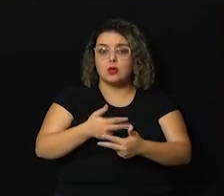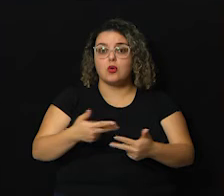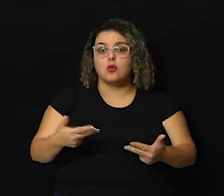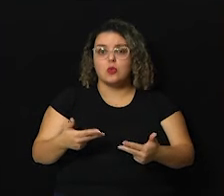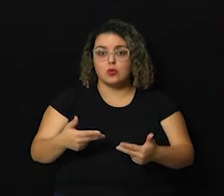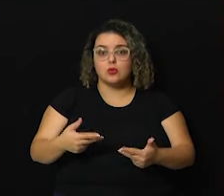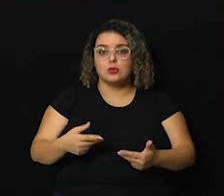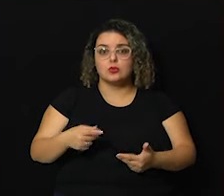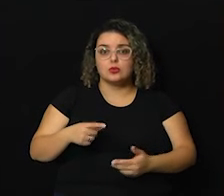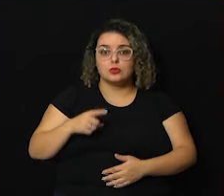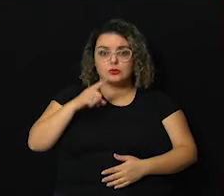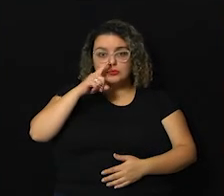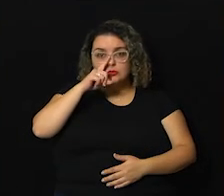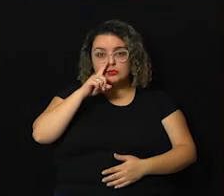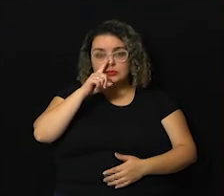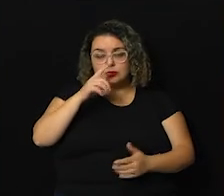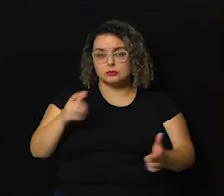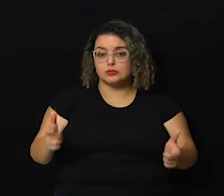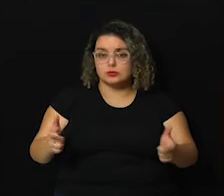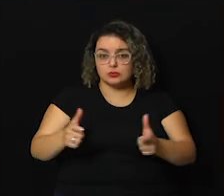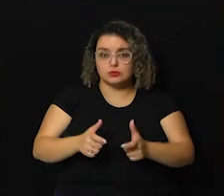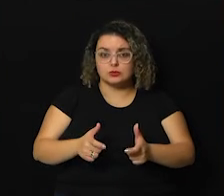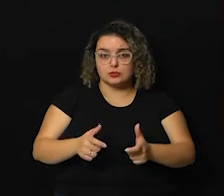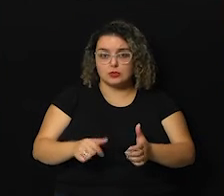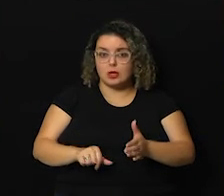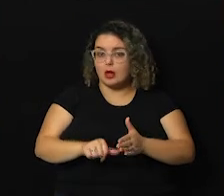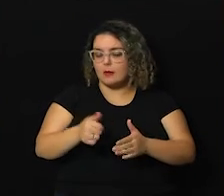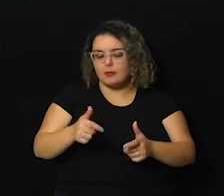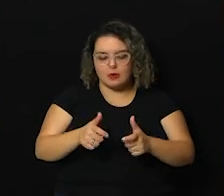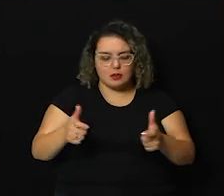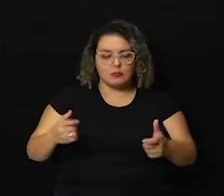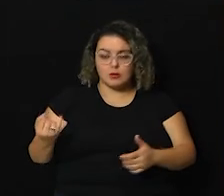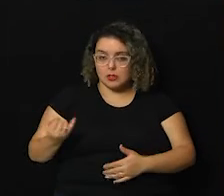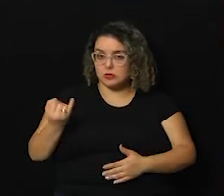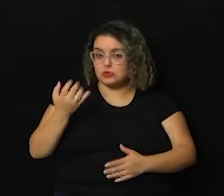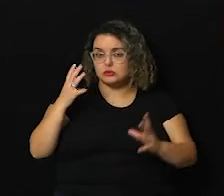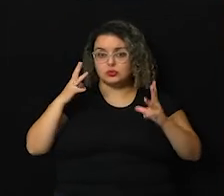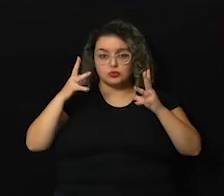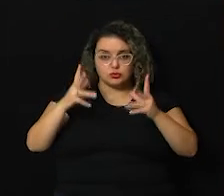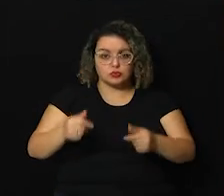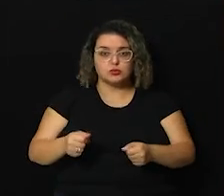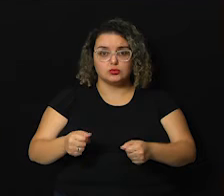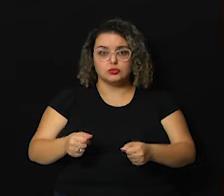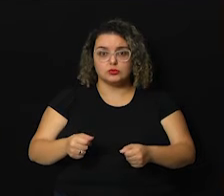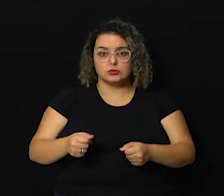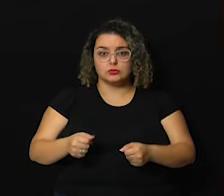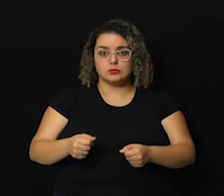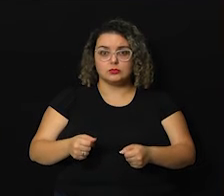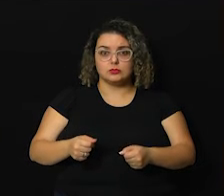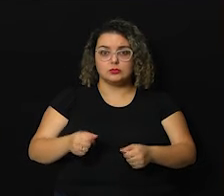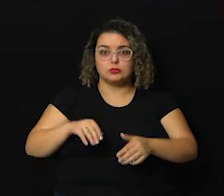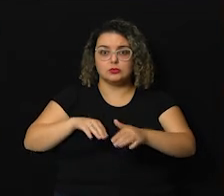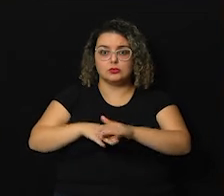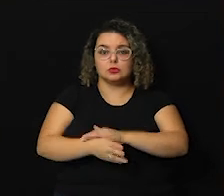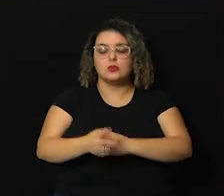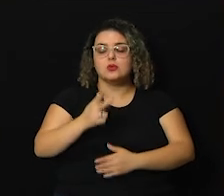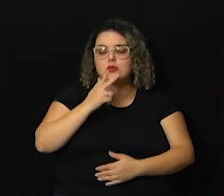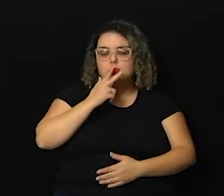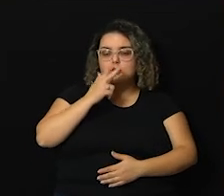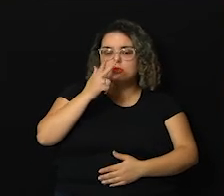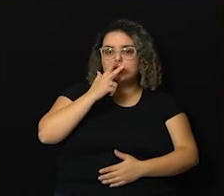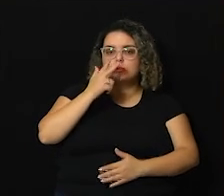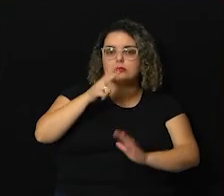que diminuem o risco da gente ter câncer. A primeira delas, mais importante de todas, é abandonar o hábito do